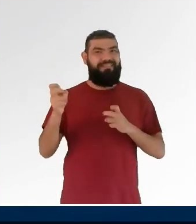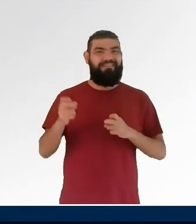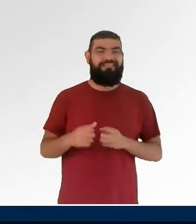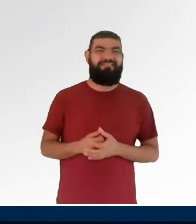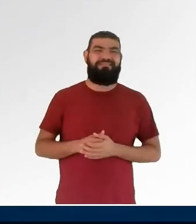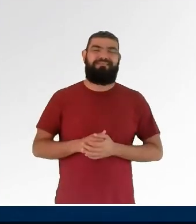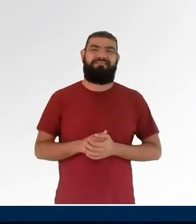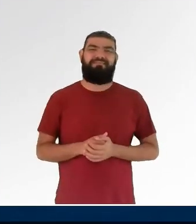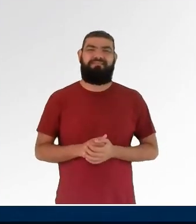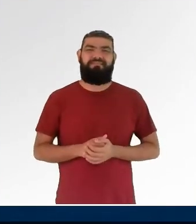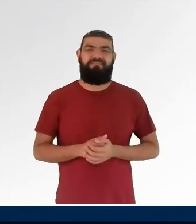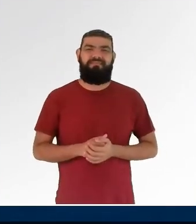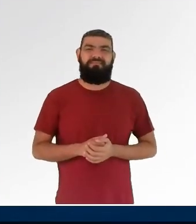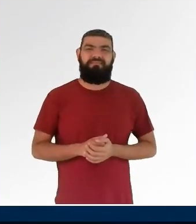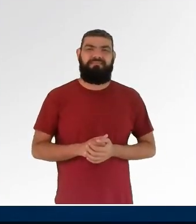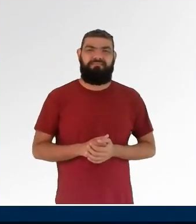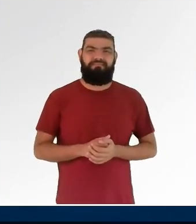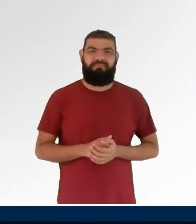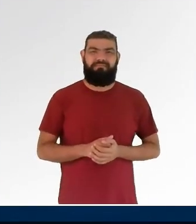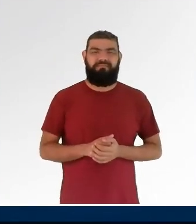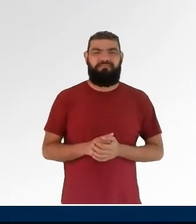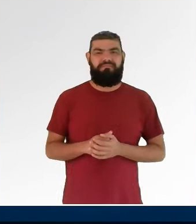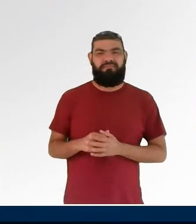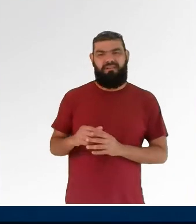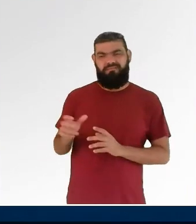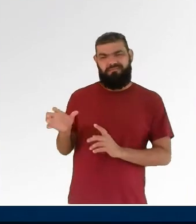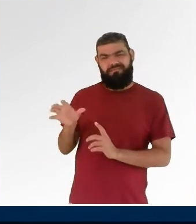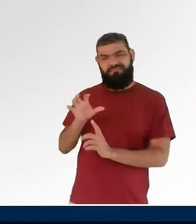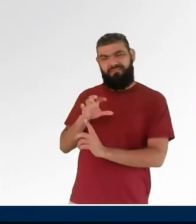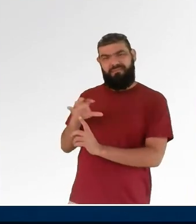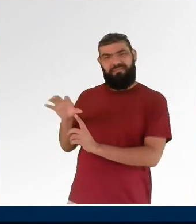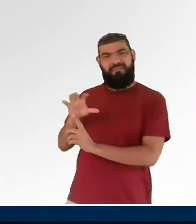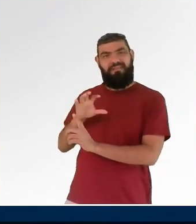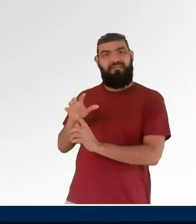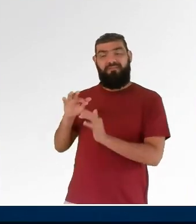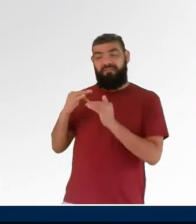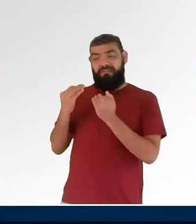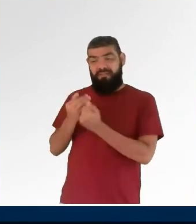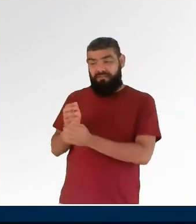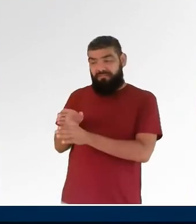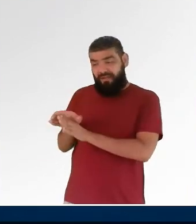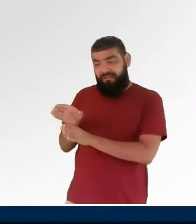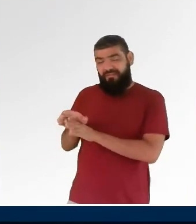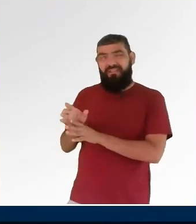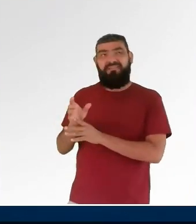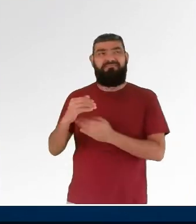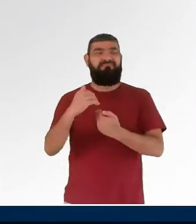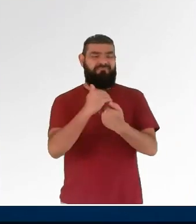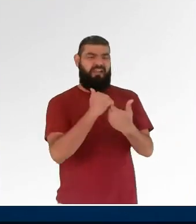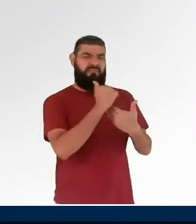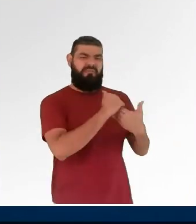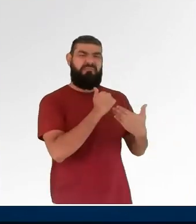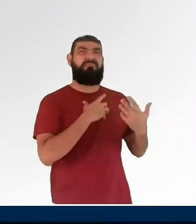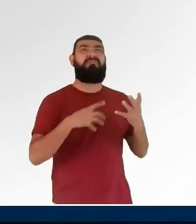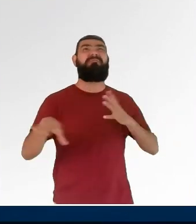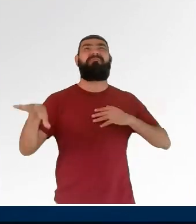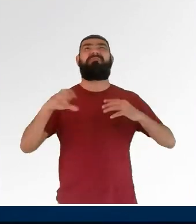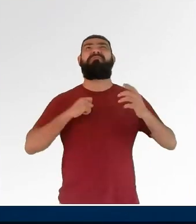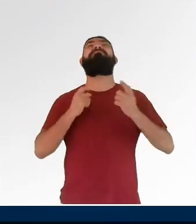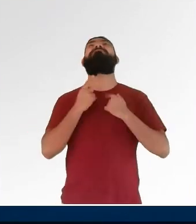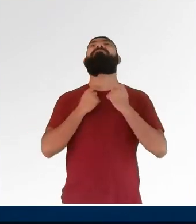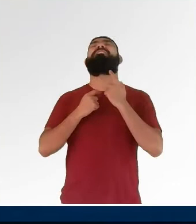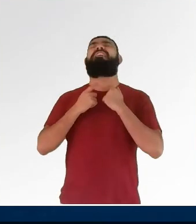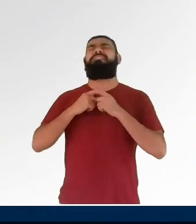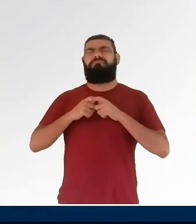Da forma como ela foi sendo conduzida pela sua família, ela foi querendo essas coisas. E quanto a ser escritora, ela